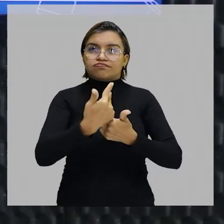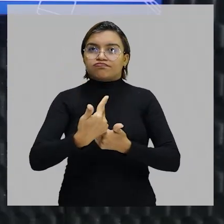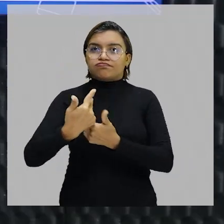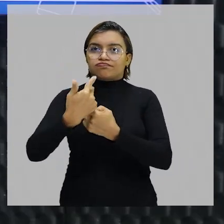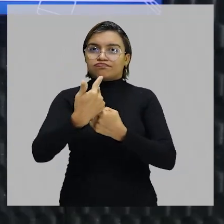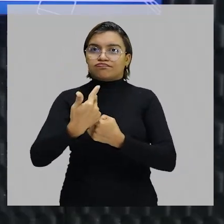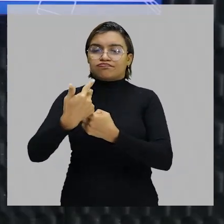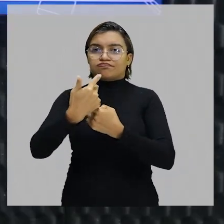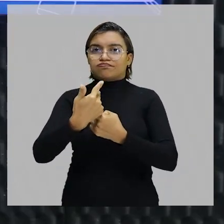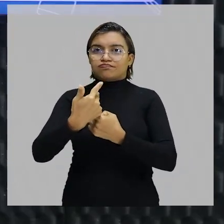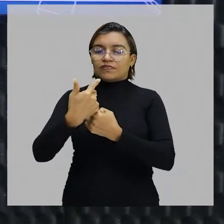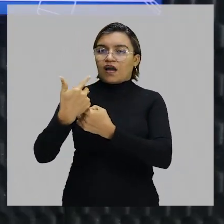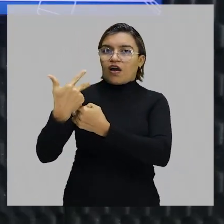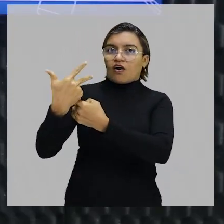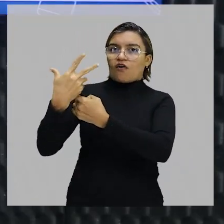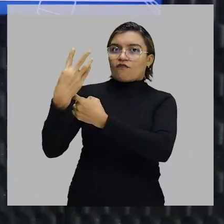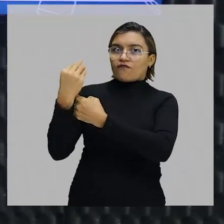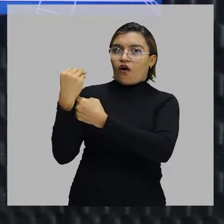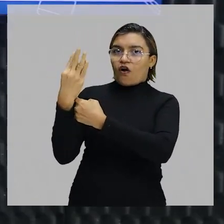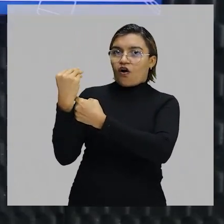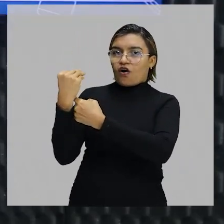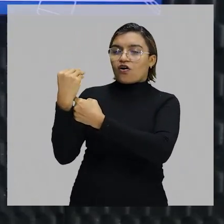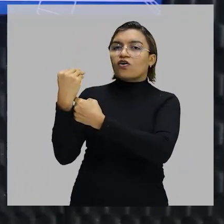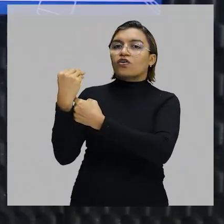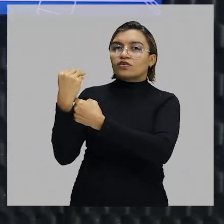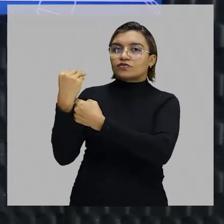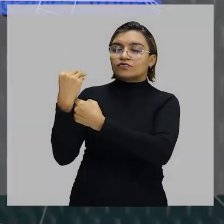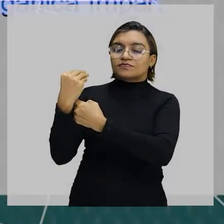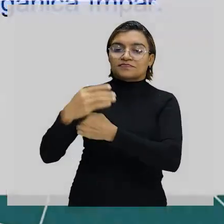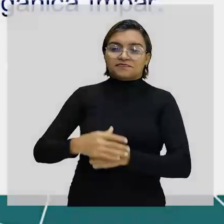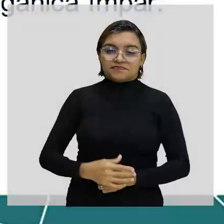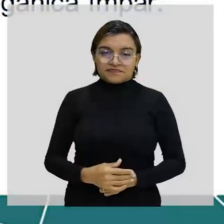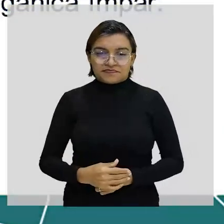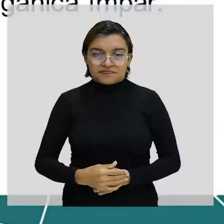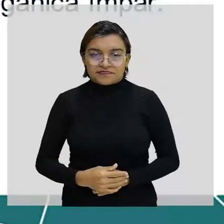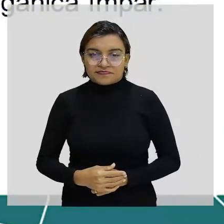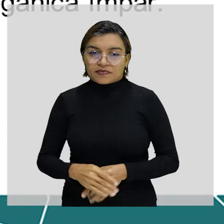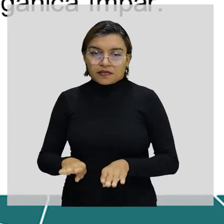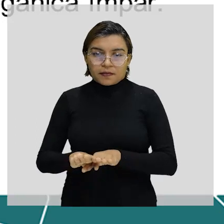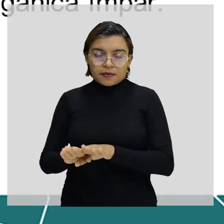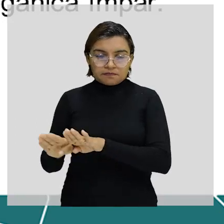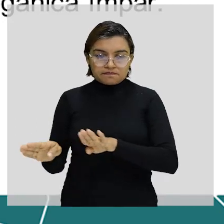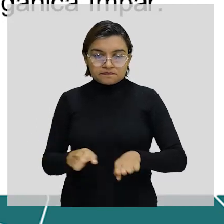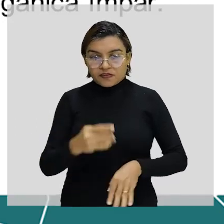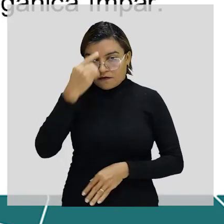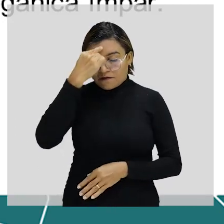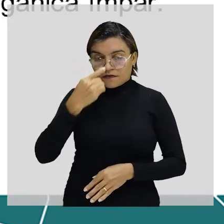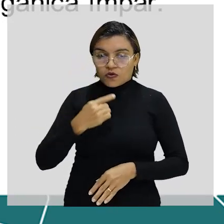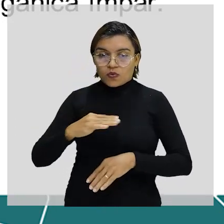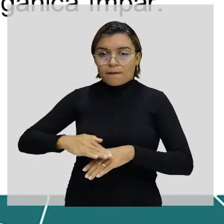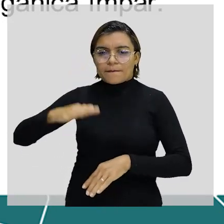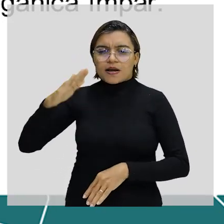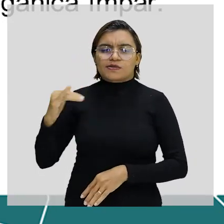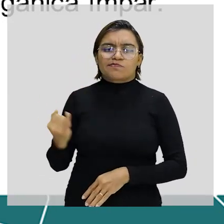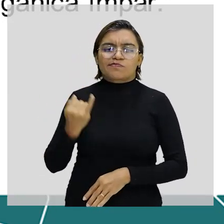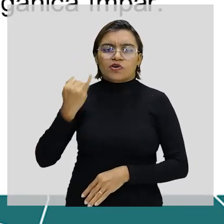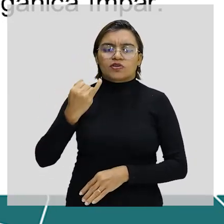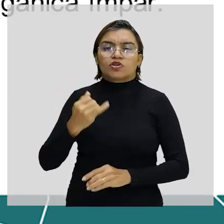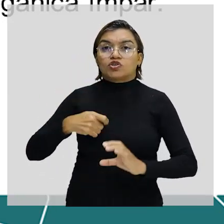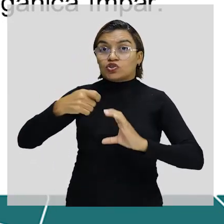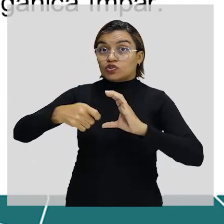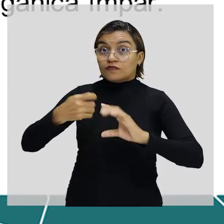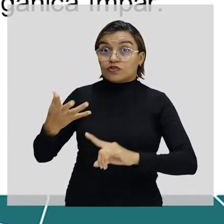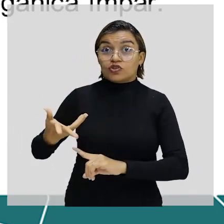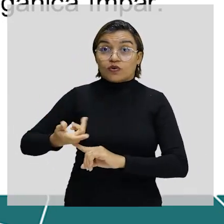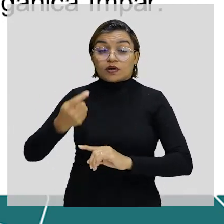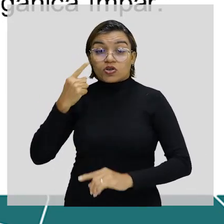tira, faz o retrato e assim por diante. Né? A fotografia. As figuras mais importantes da videoarte. Vamos lá. O Nam June